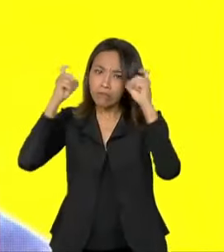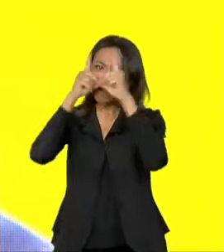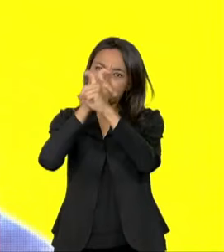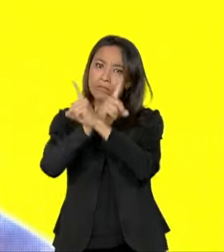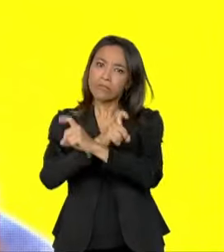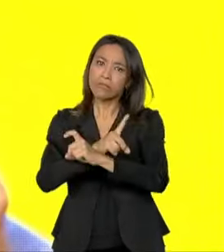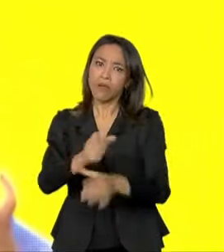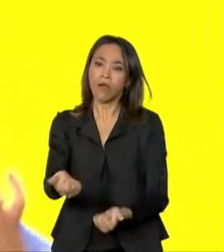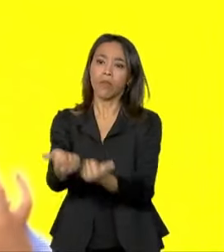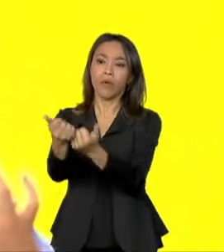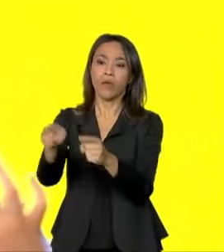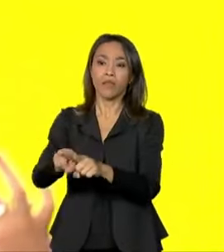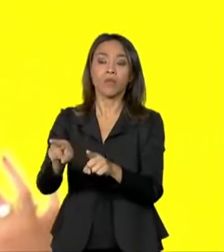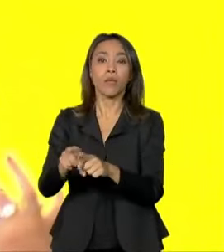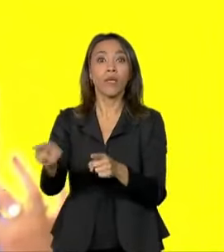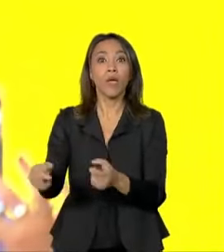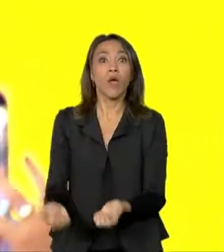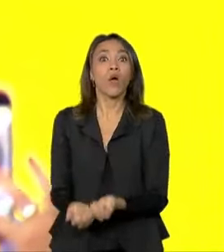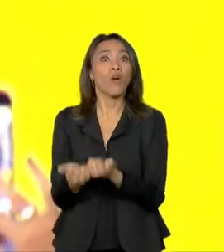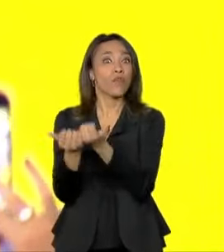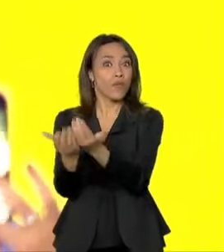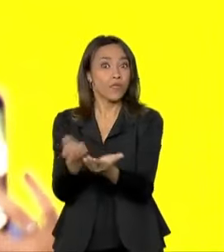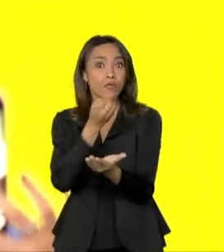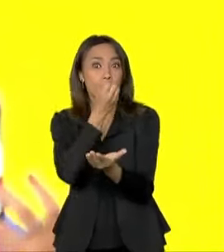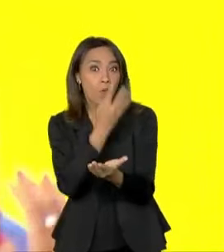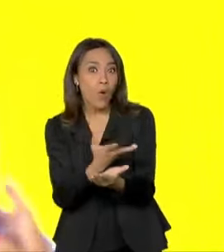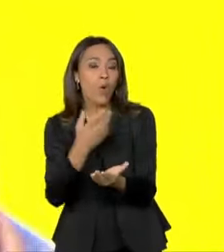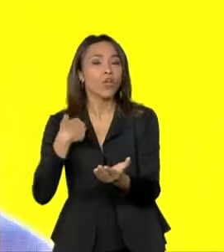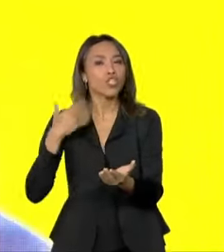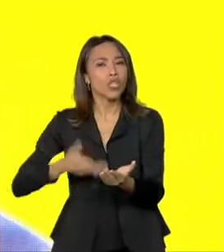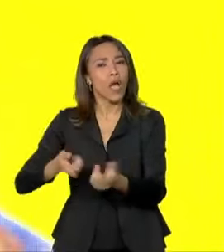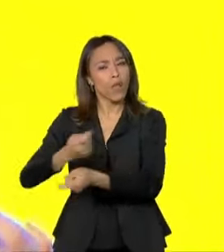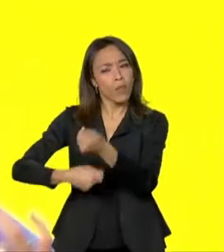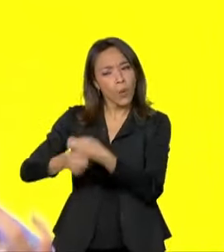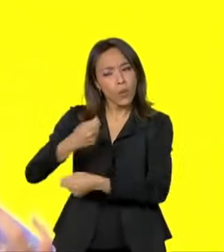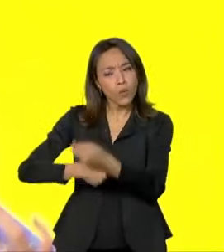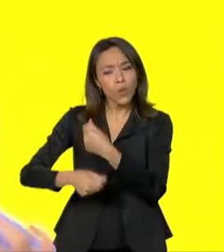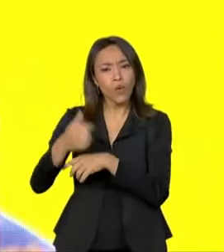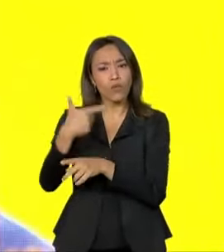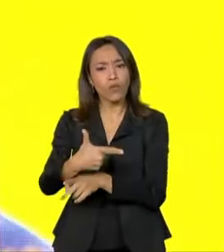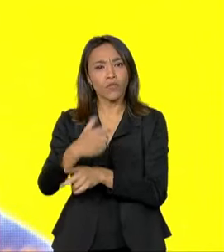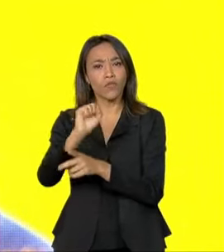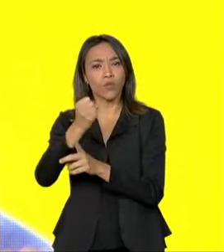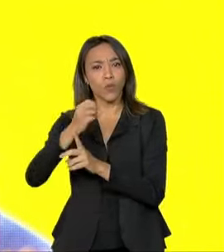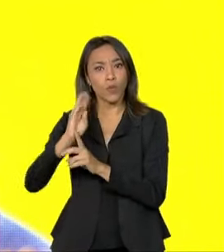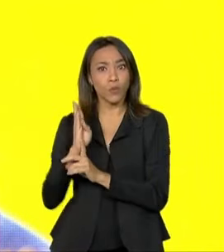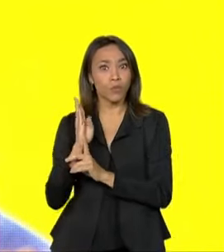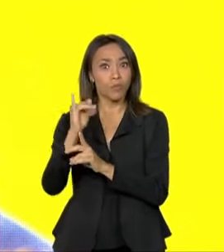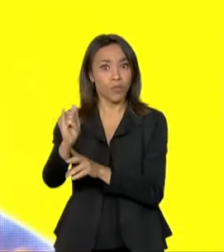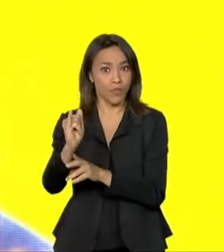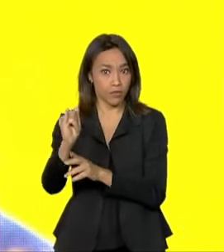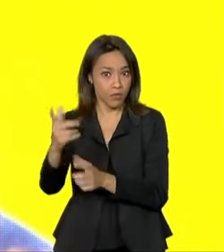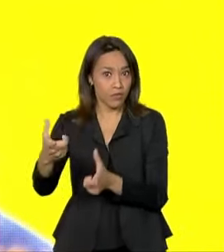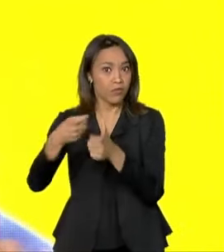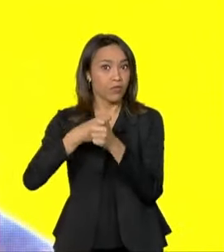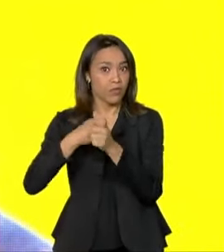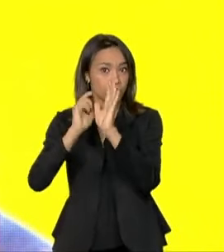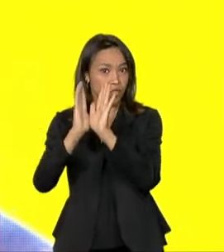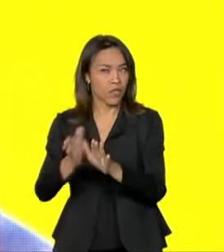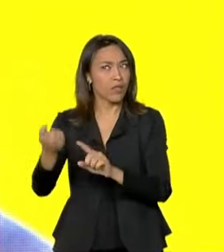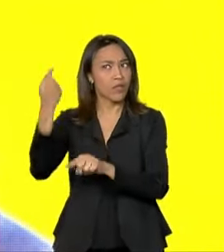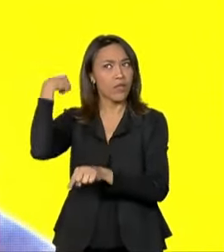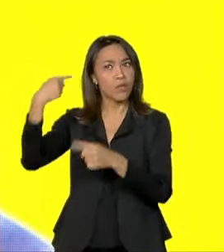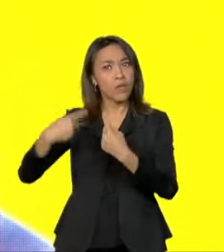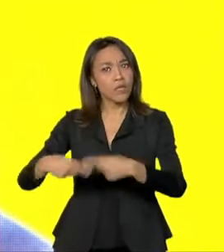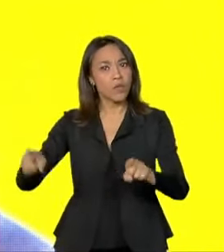boas práticas de mercado, o conglomerado Banco do Brasil renegociou 28 bilhões desde o lançamento do programa. E é